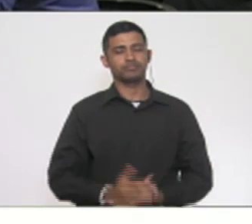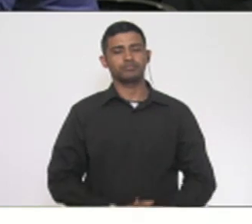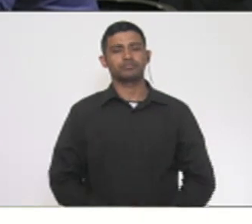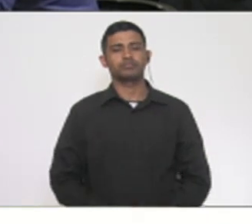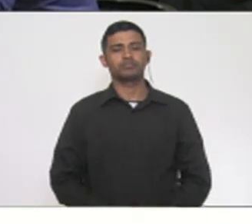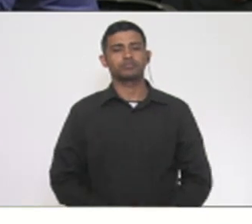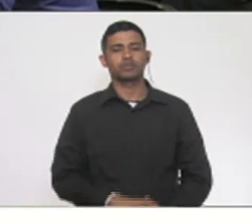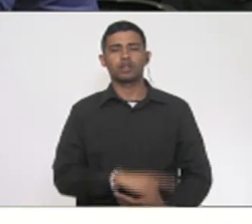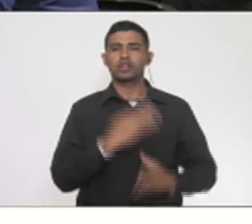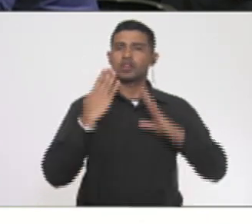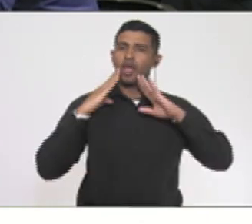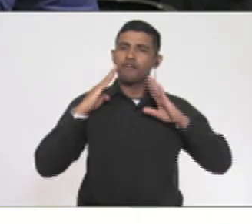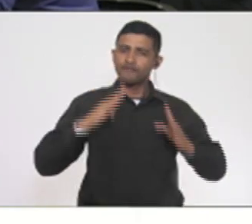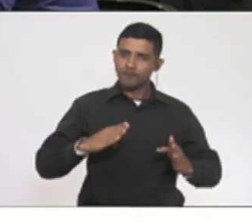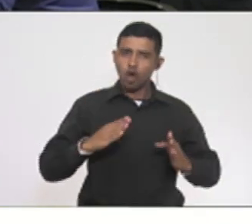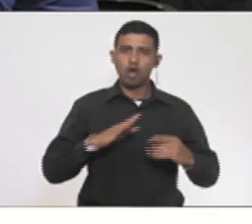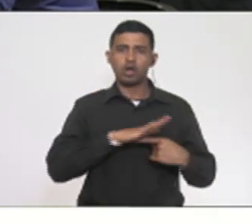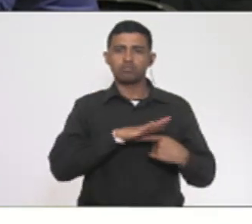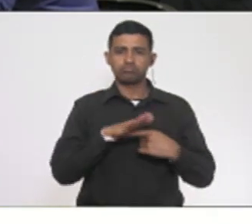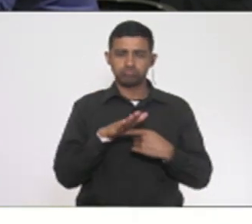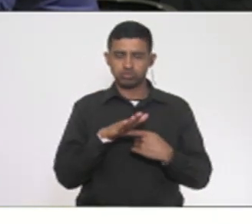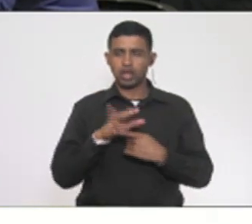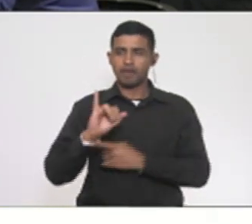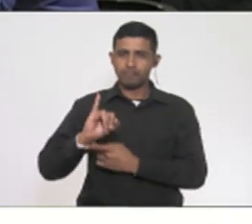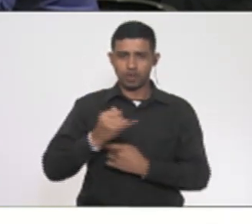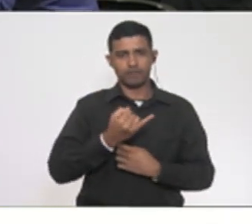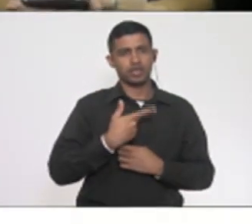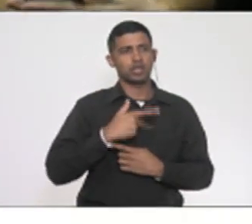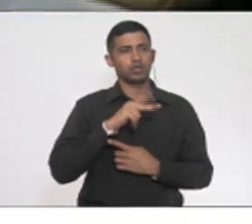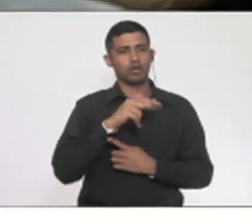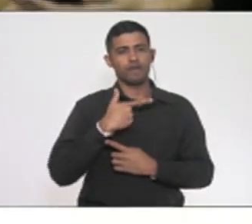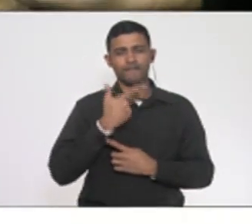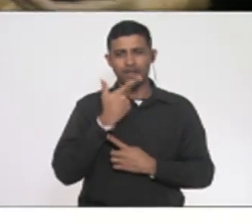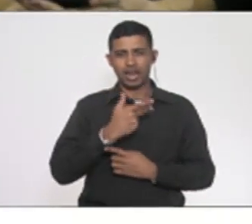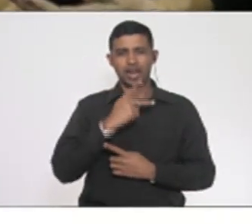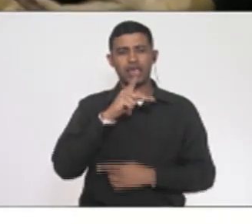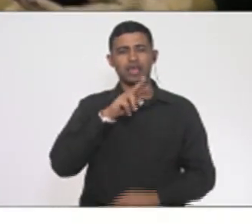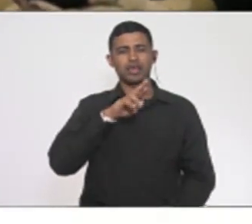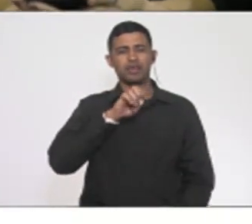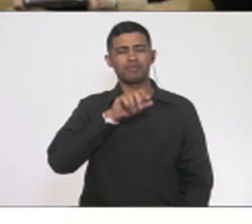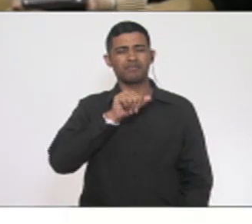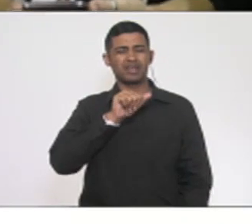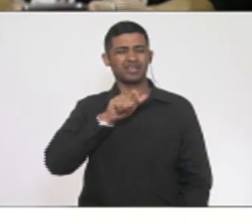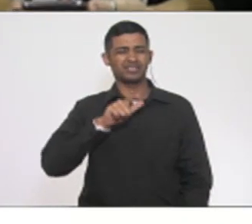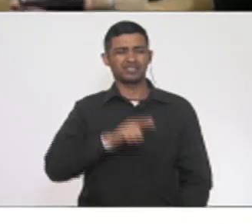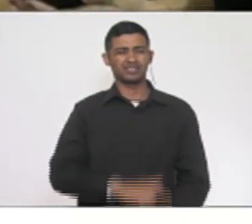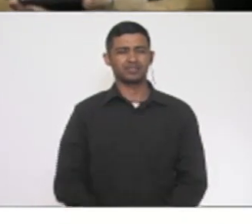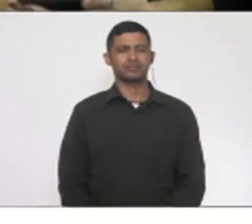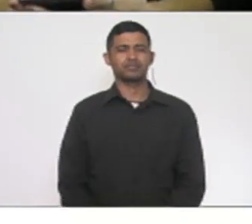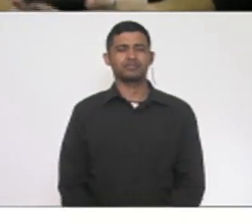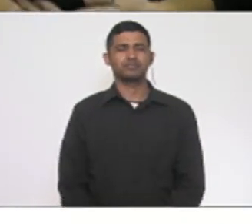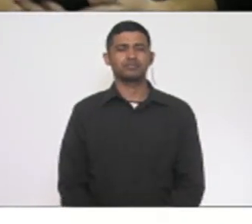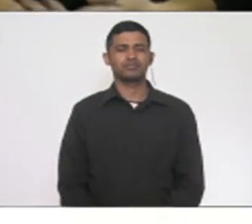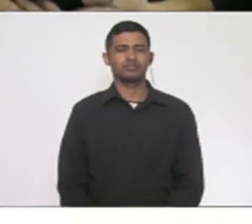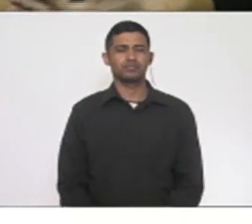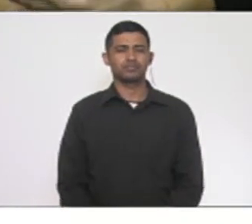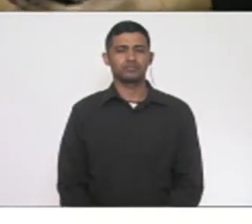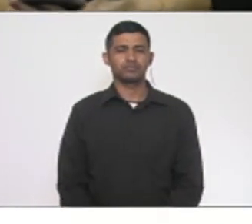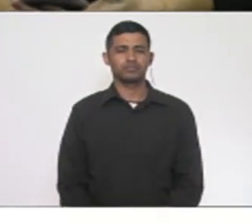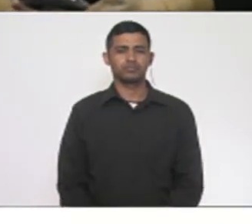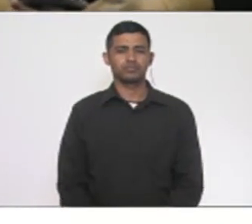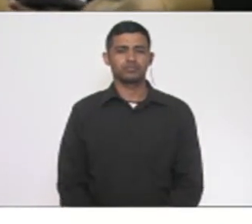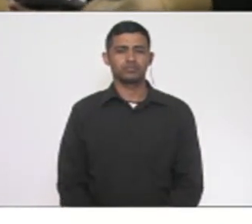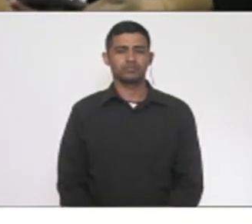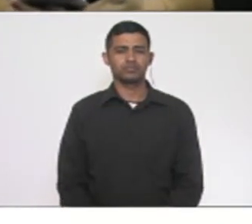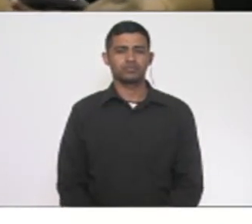aí visa aumentar o desenvolvimento, aproveitamento, como eu já falei, do pré-sal, e agora a gente tem uma outra, no Nordeste também, uma outra bacia importante, que é a Sergipe